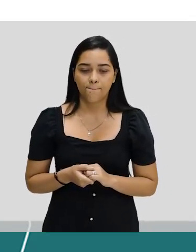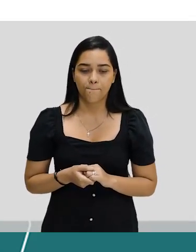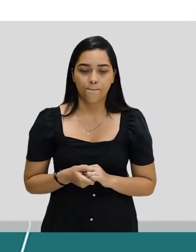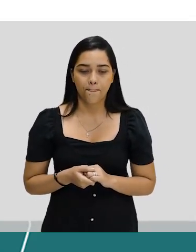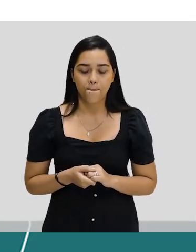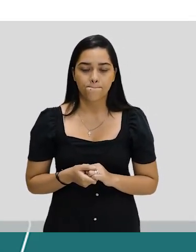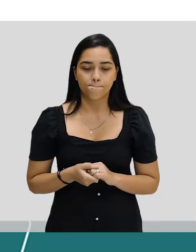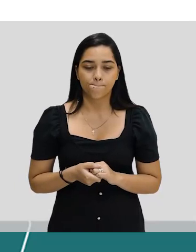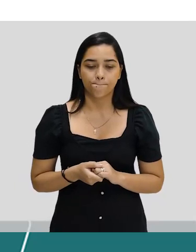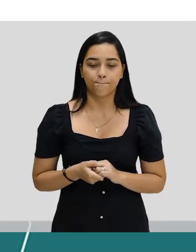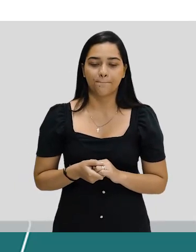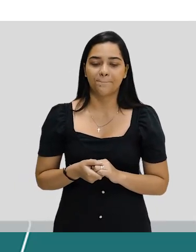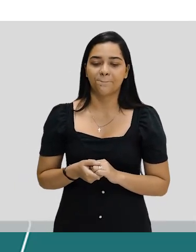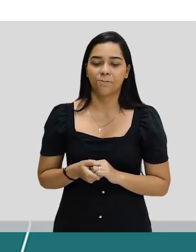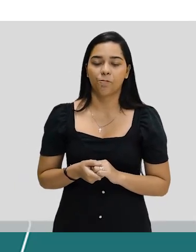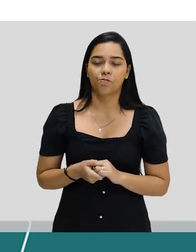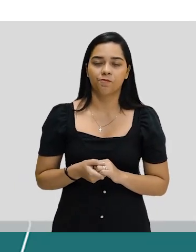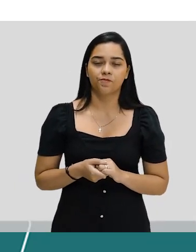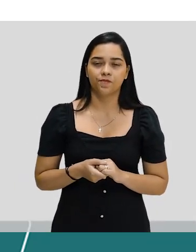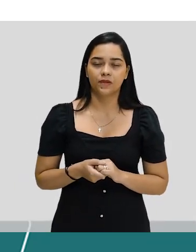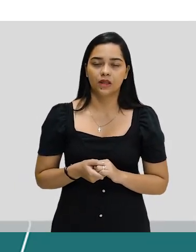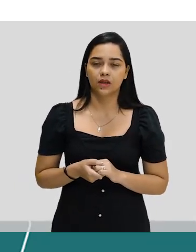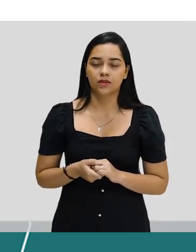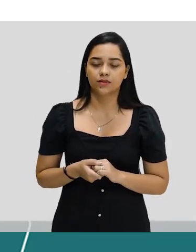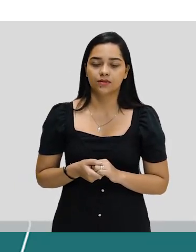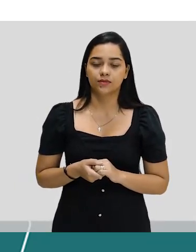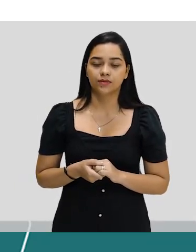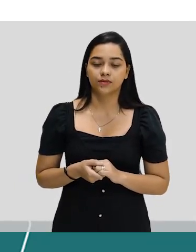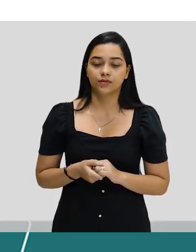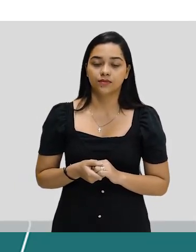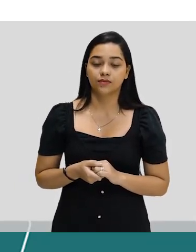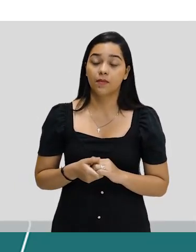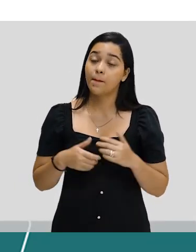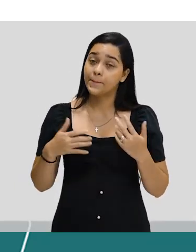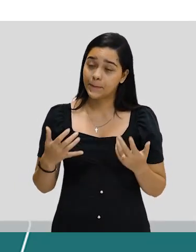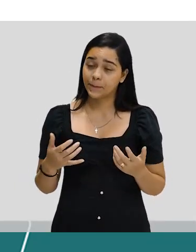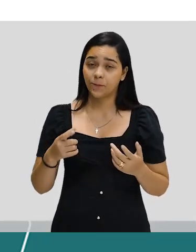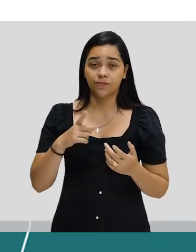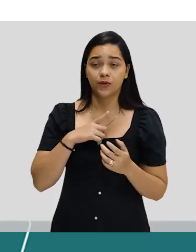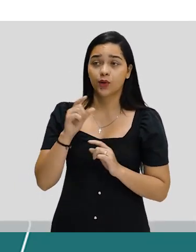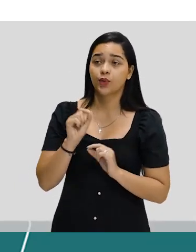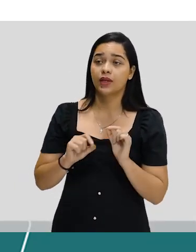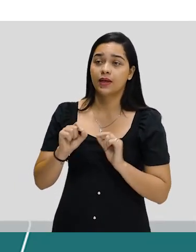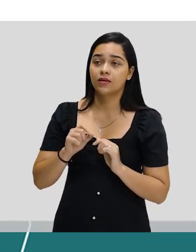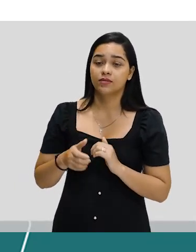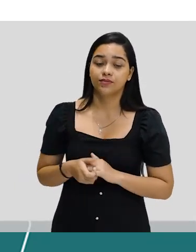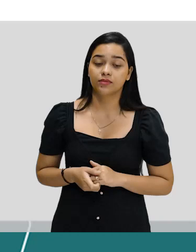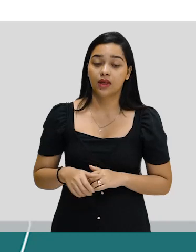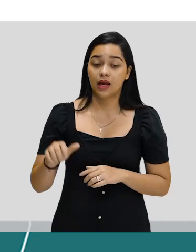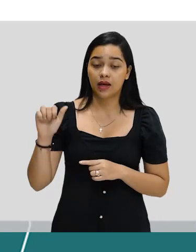vê-se claramente a formação a partir da forma feminina do adjetivo, exceto em